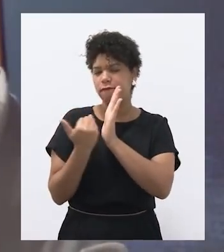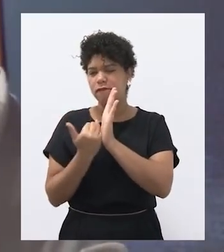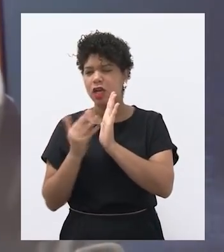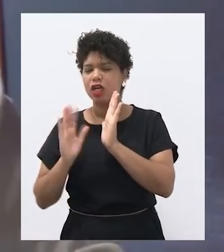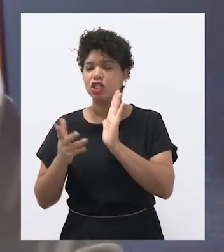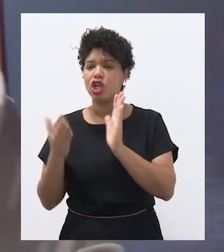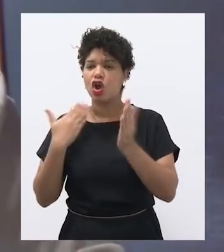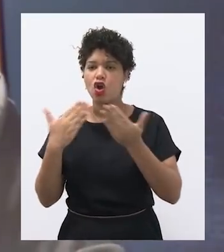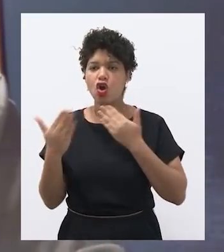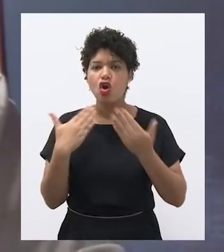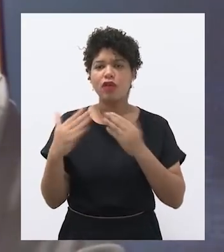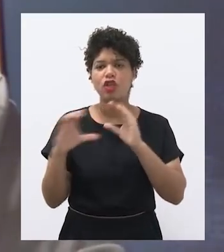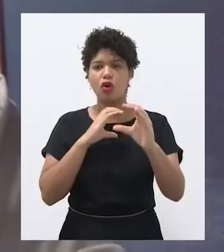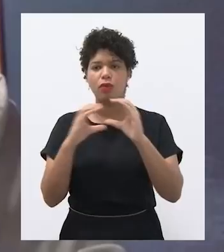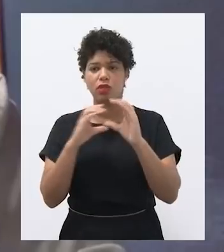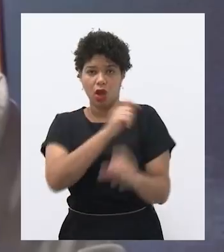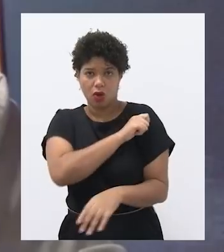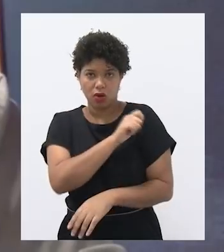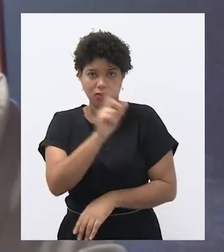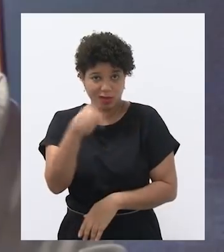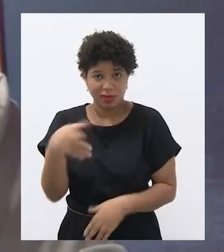eu me comunicar com esses meus alunos.